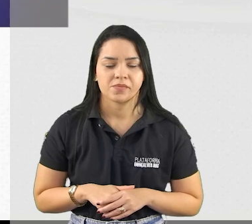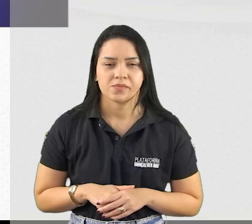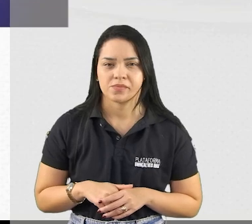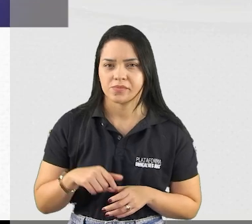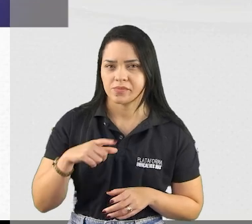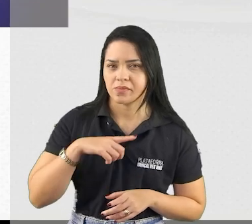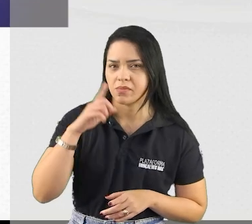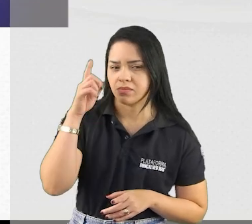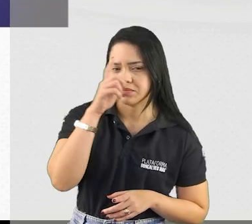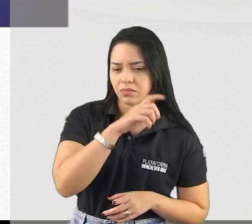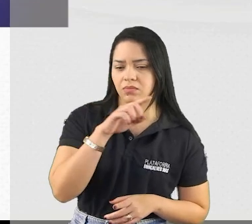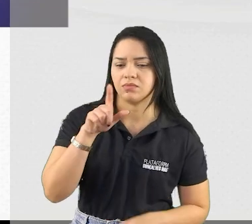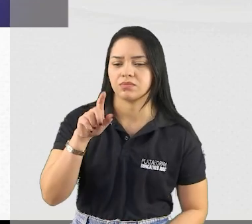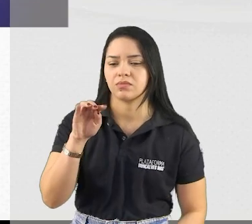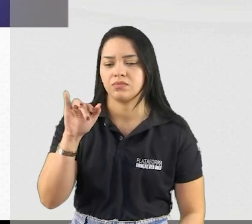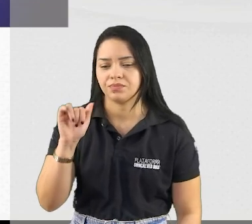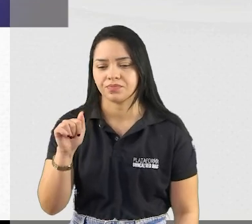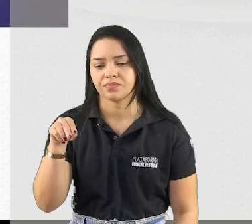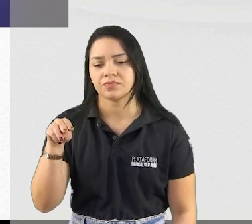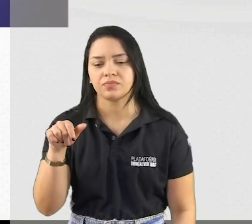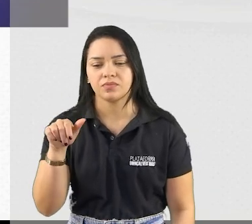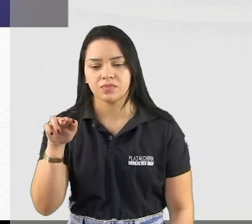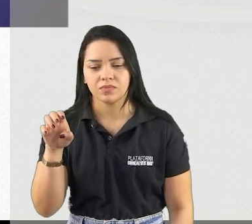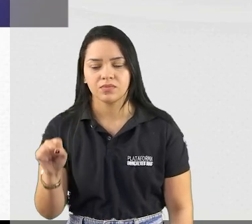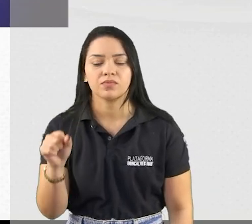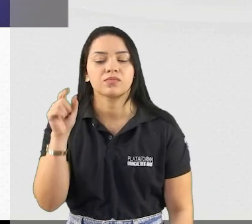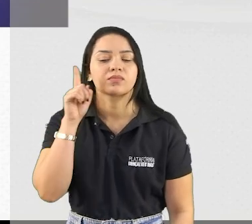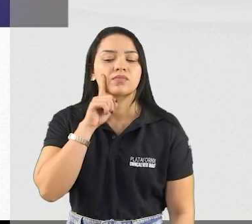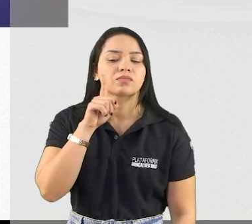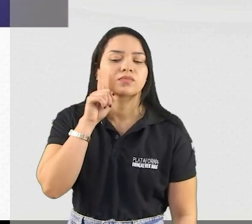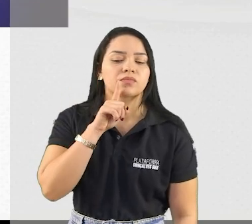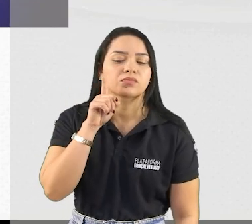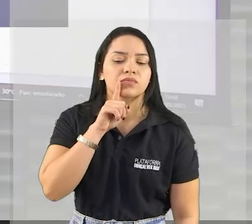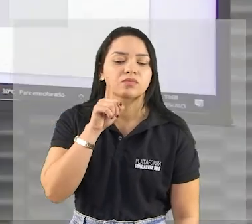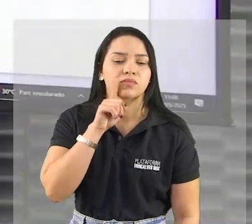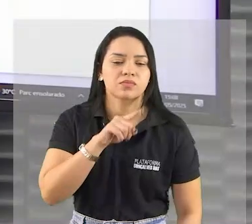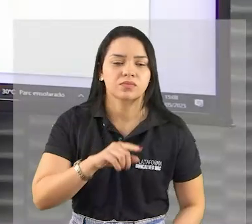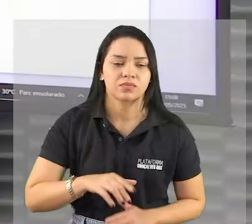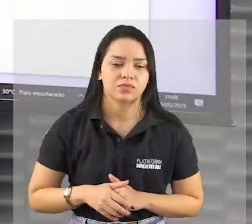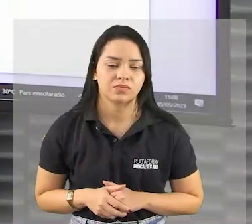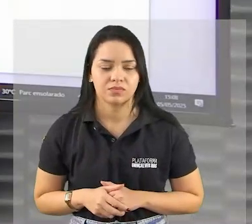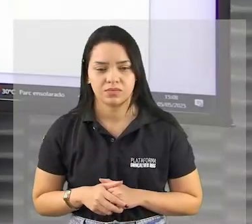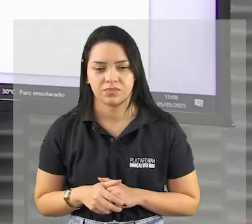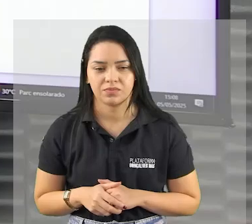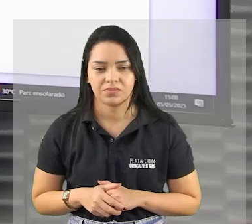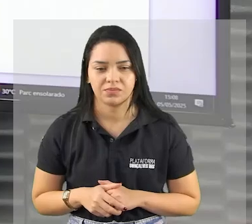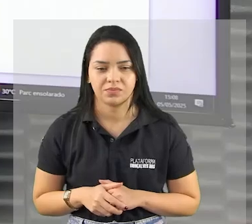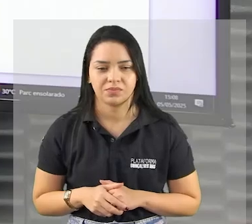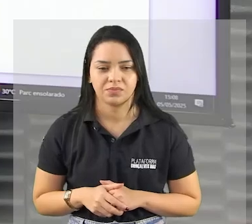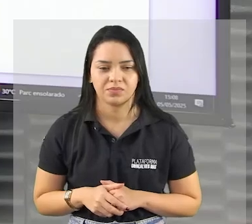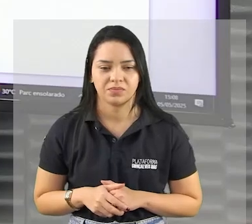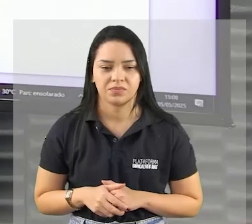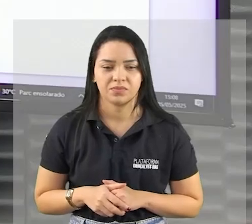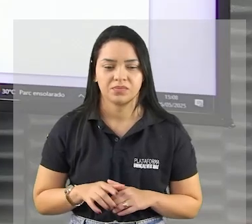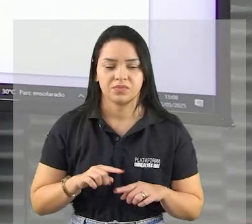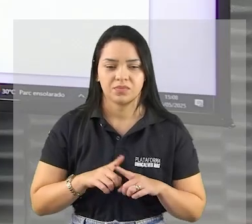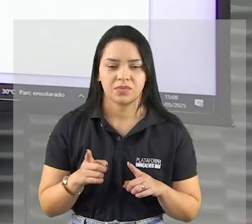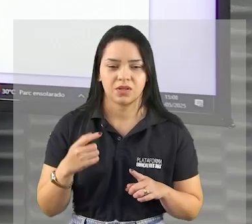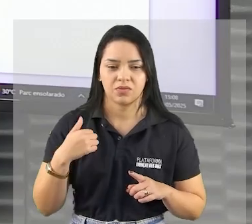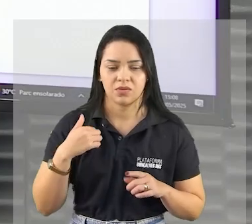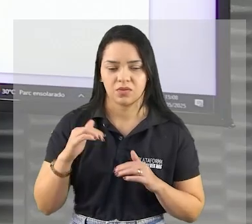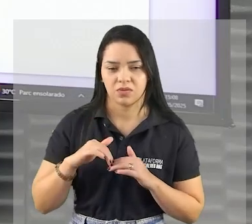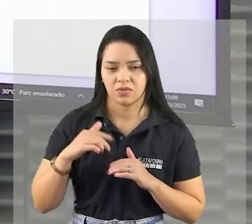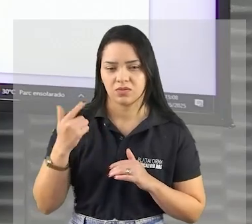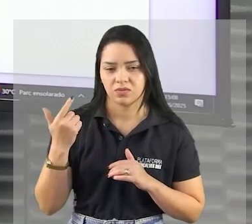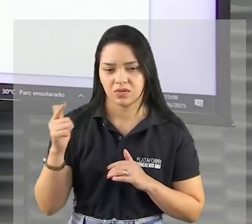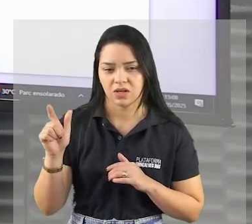mas a Letícia Marques, que é residente de São Benedito, no Ceará. Mas eu vou até pular aqui o relato